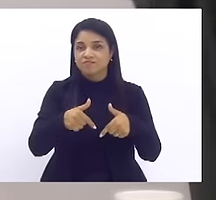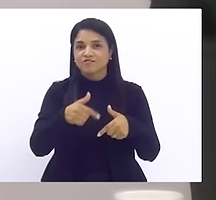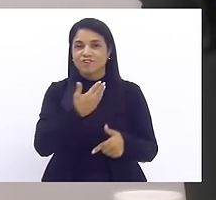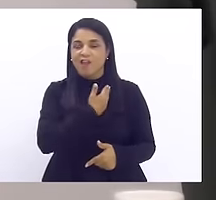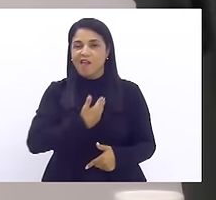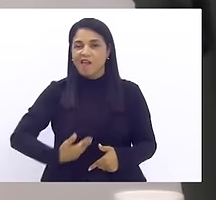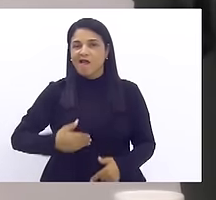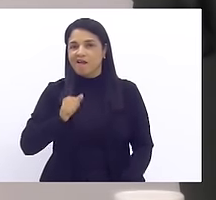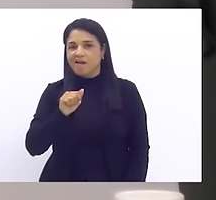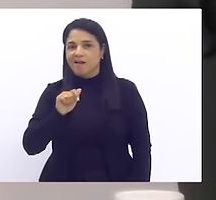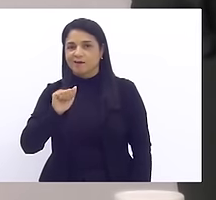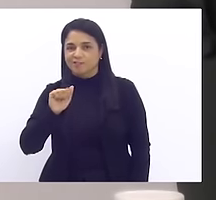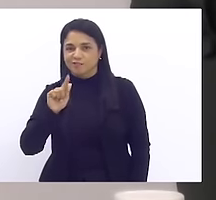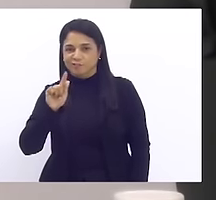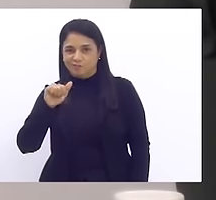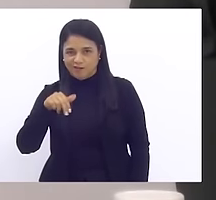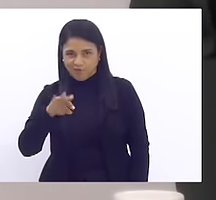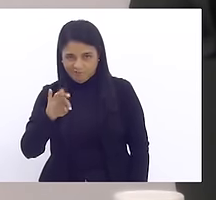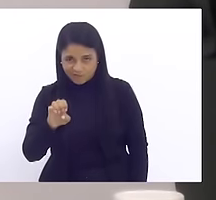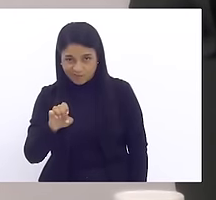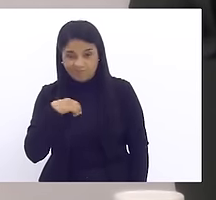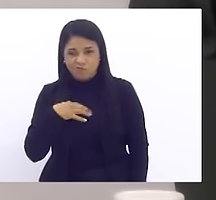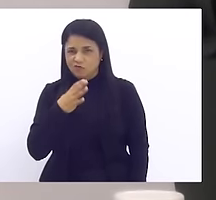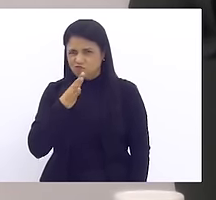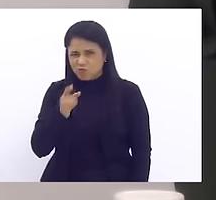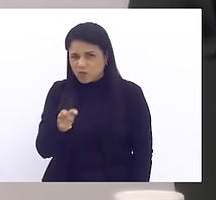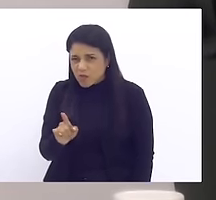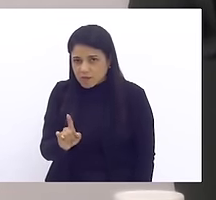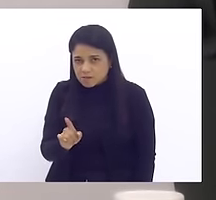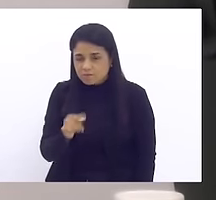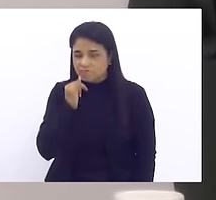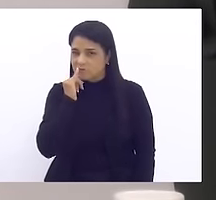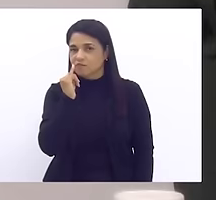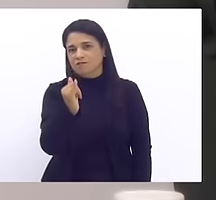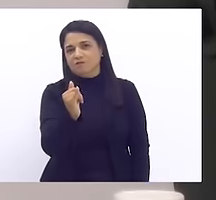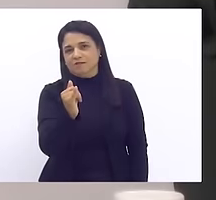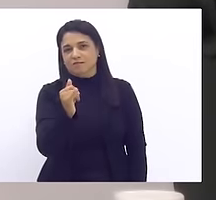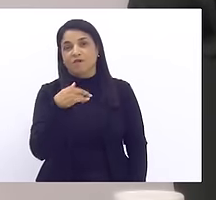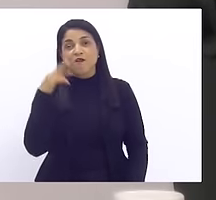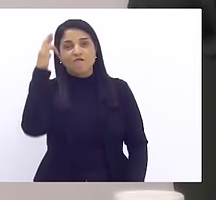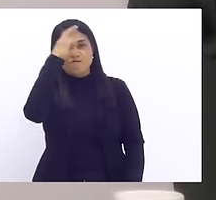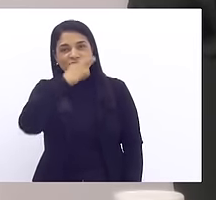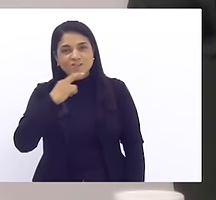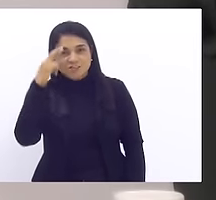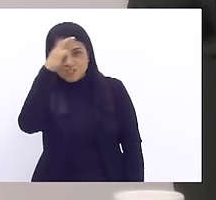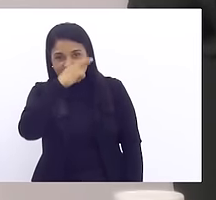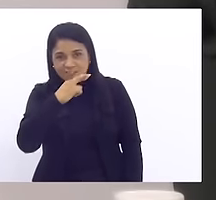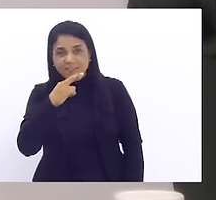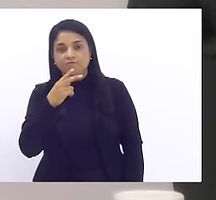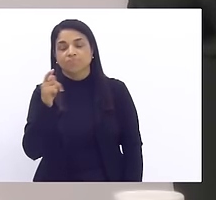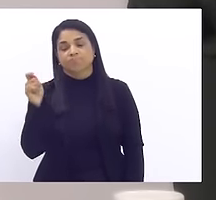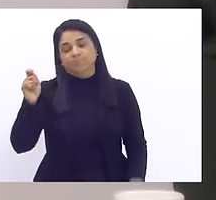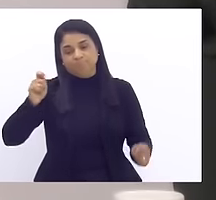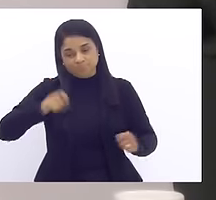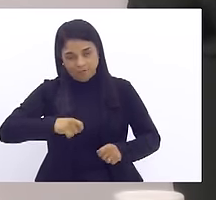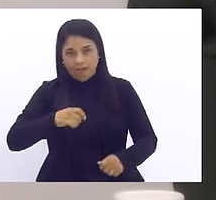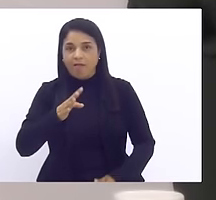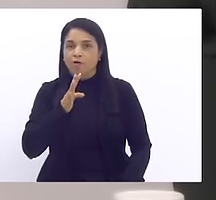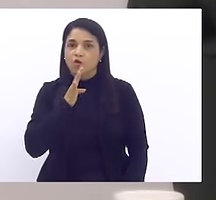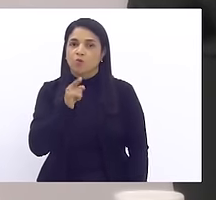que vocês disseram aqui que não tinham esse conhecimento mas com as fiscalizações passaram a ter